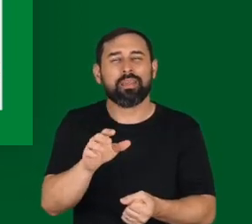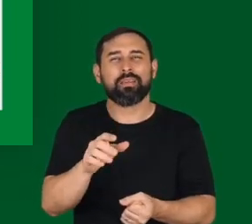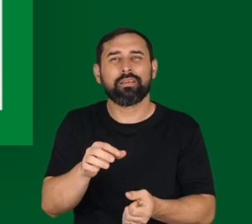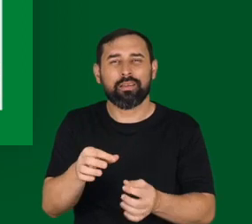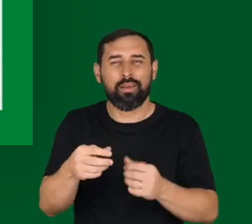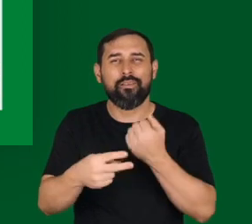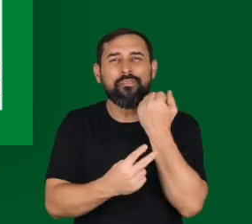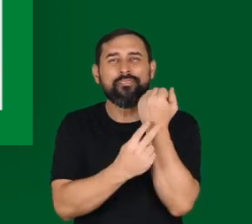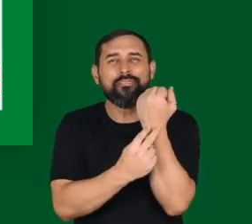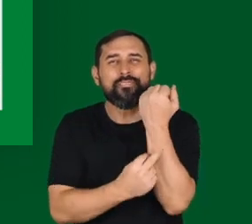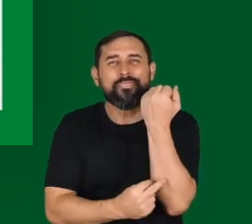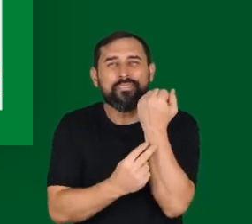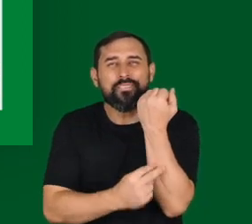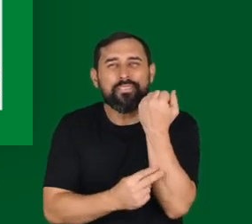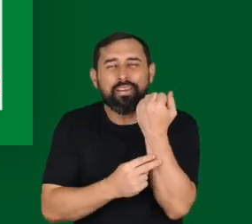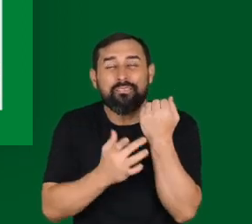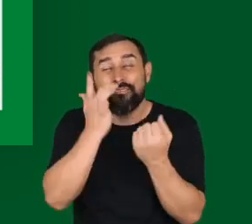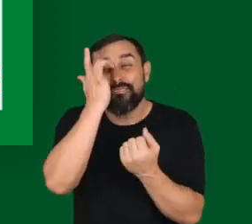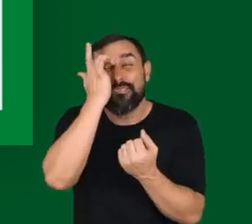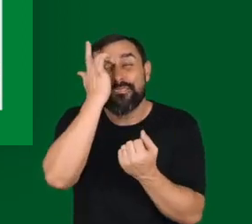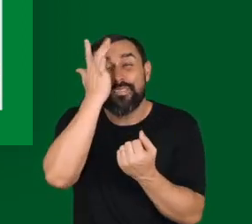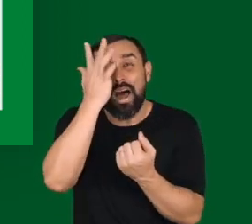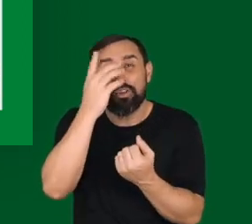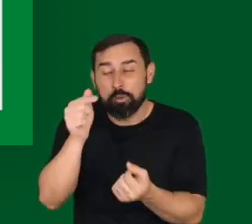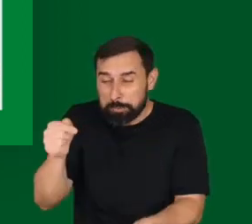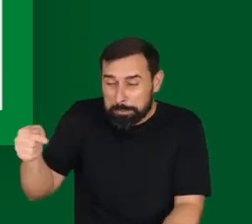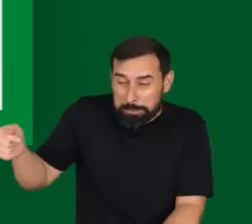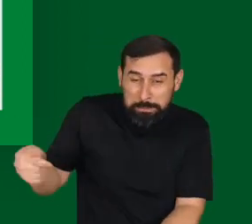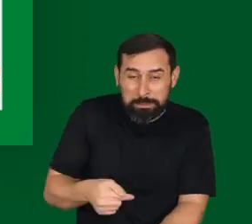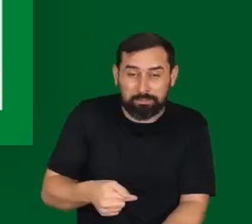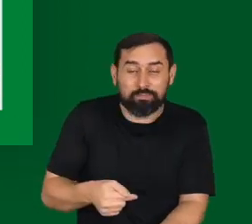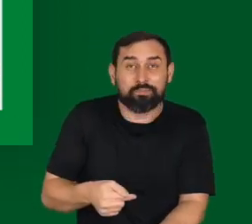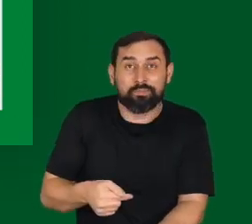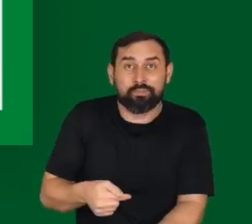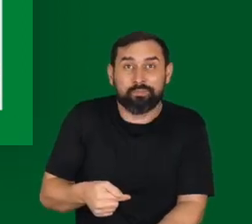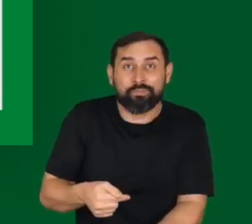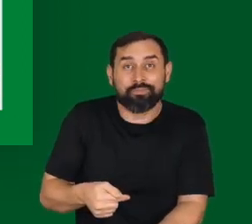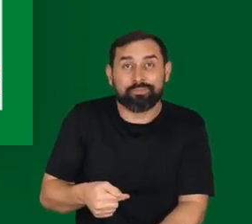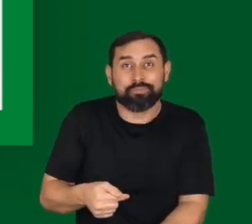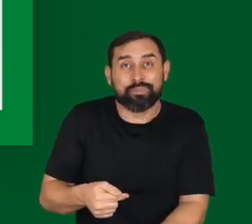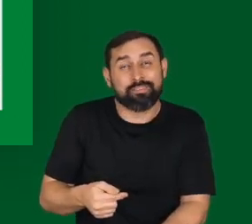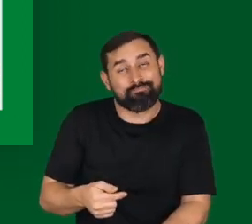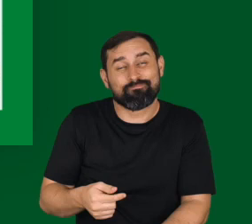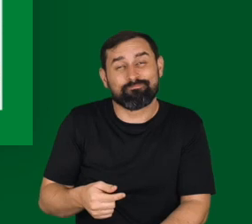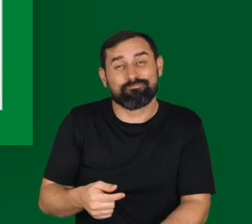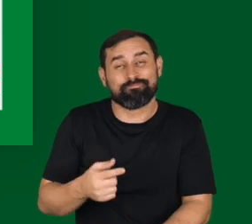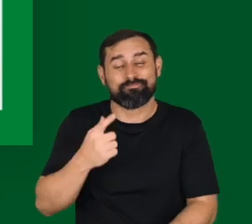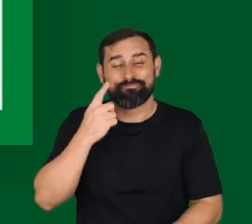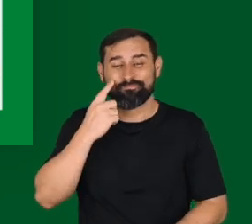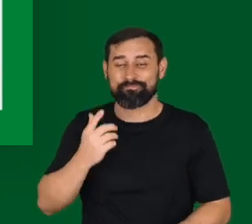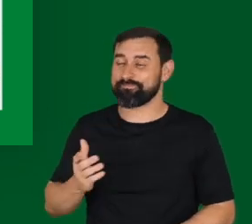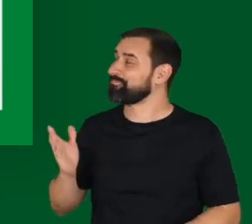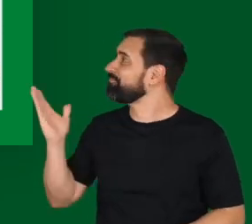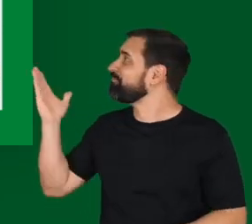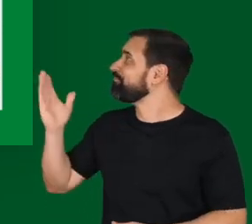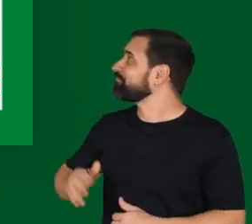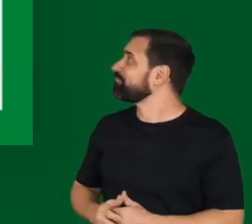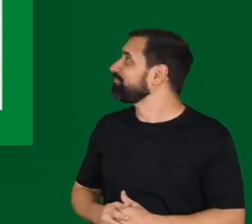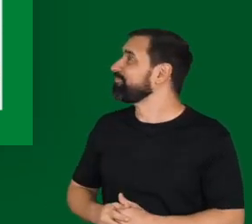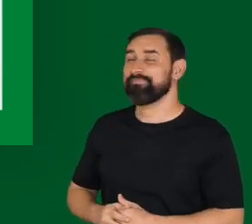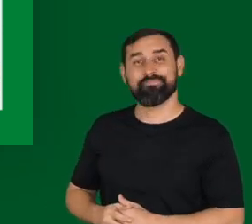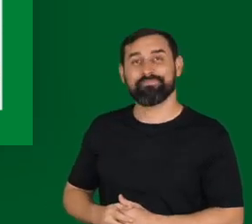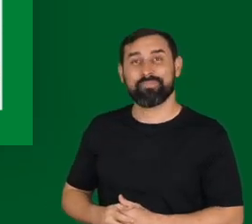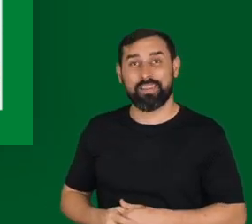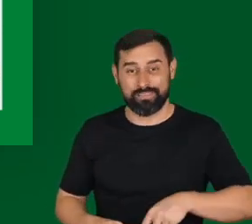Então, quais são as veinhas mais fáceis, entre aspas, né, de se tentar um processo periférico? É a fossa